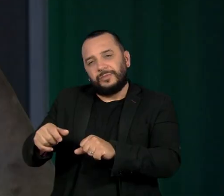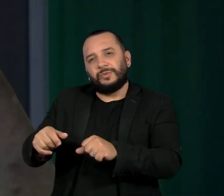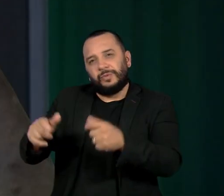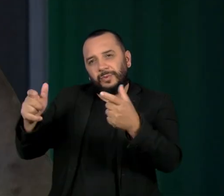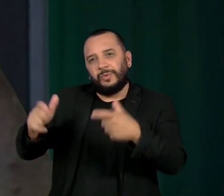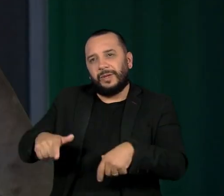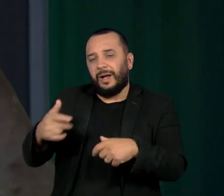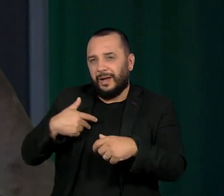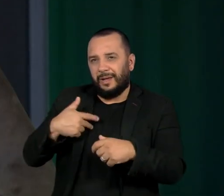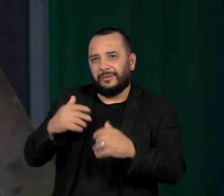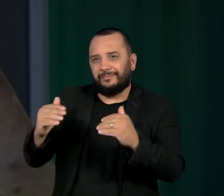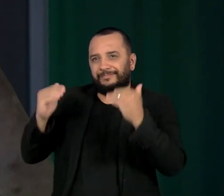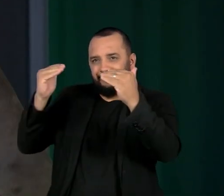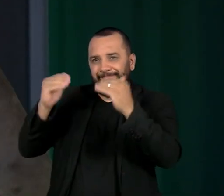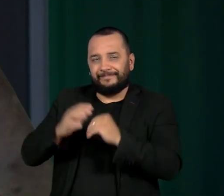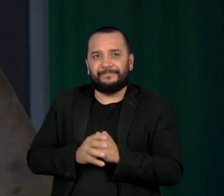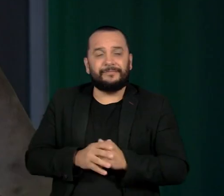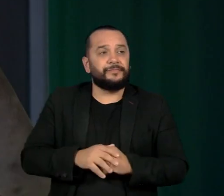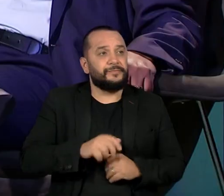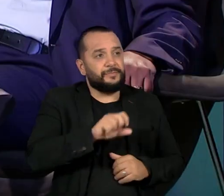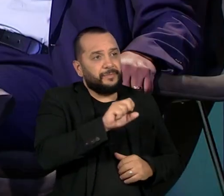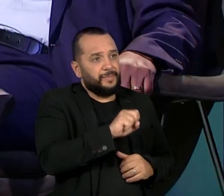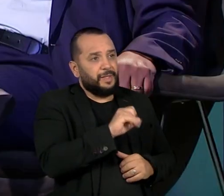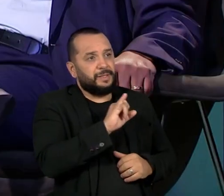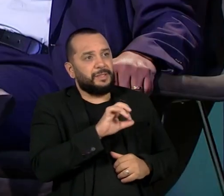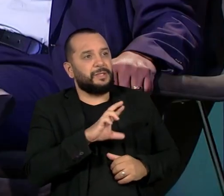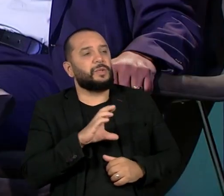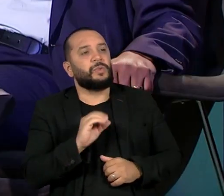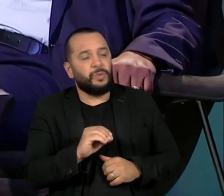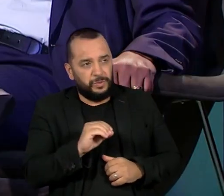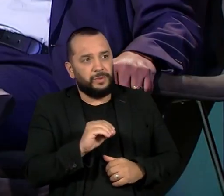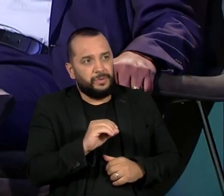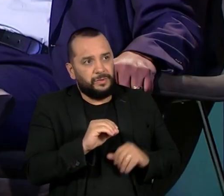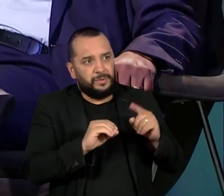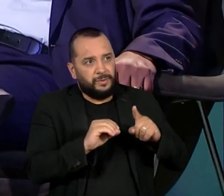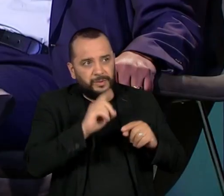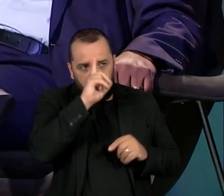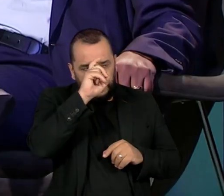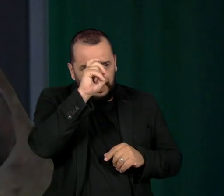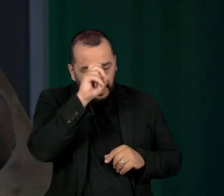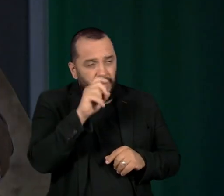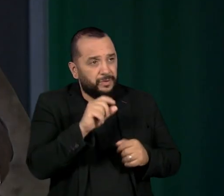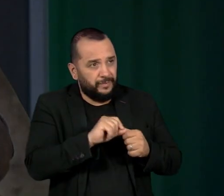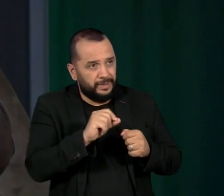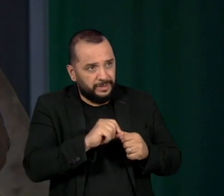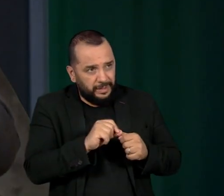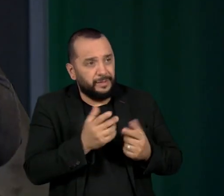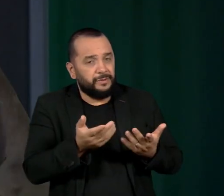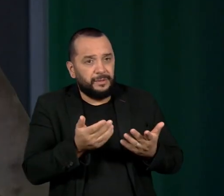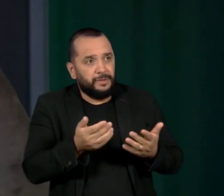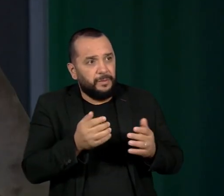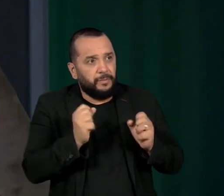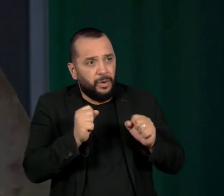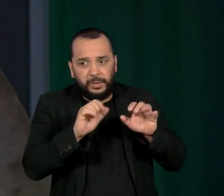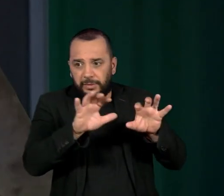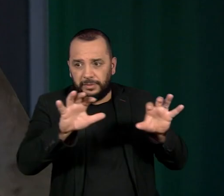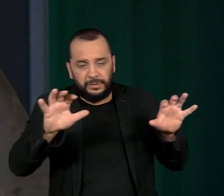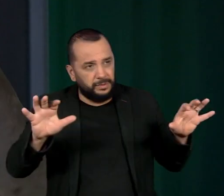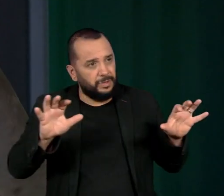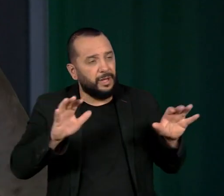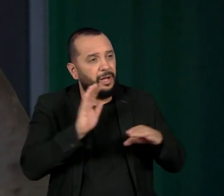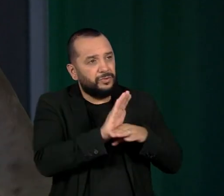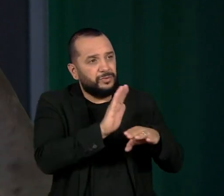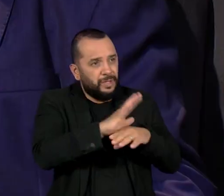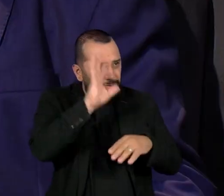assim. O que o Círio está fazendo pode inspirar todo esse seu entorno e ajudar, então, a dar um salto